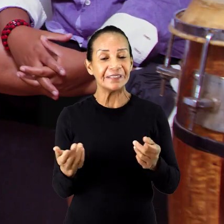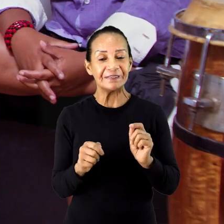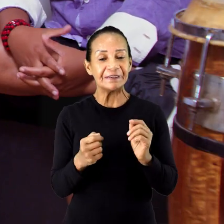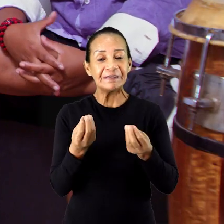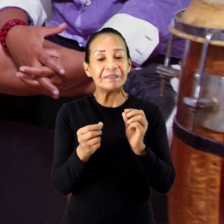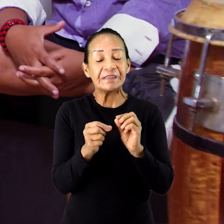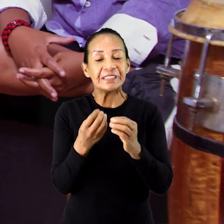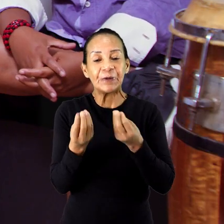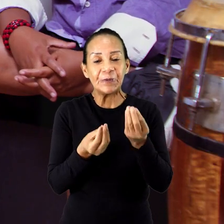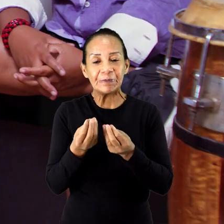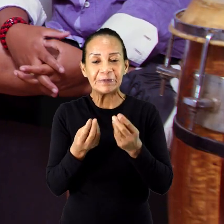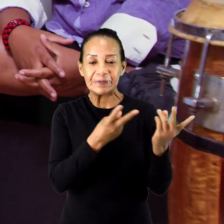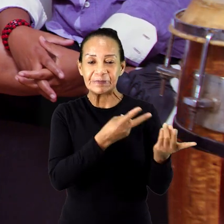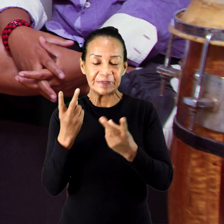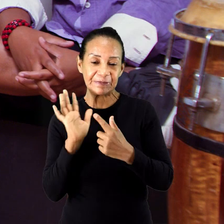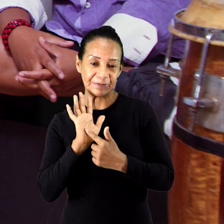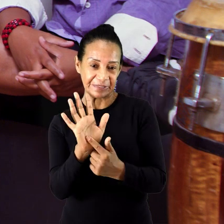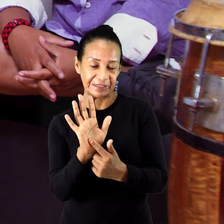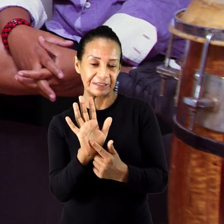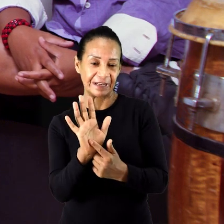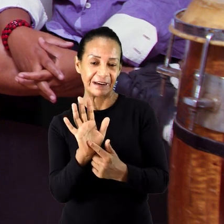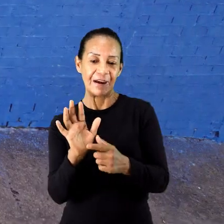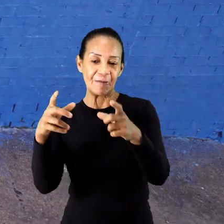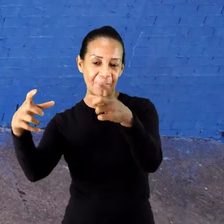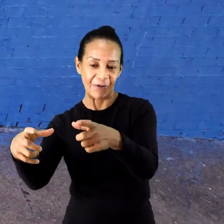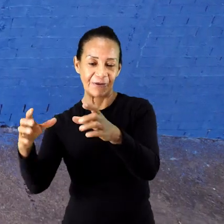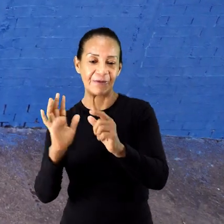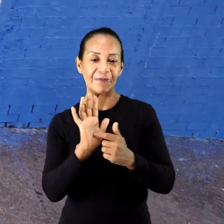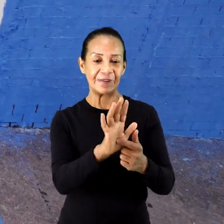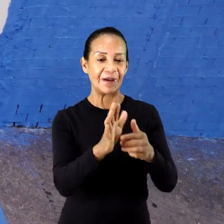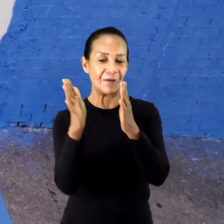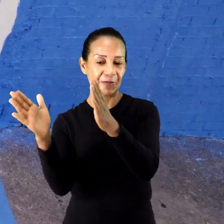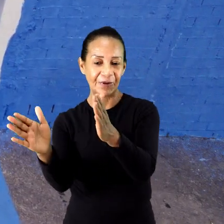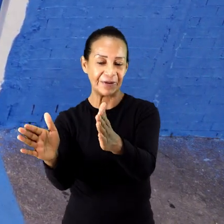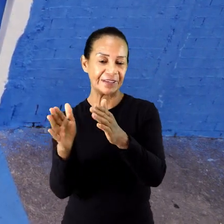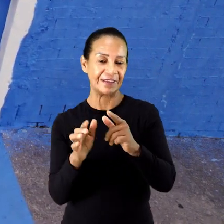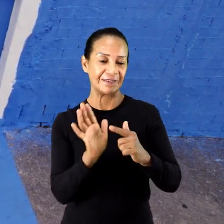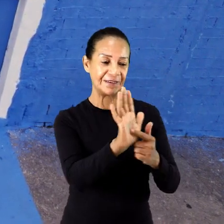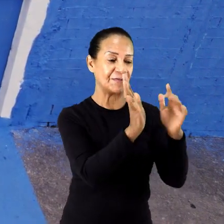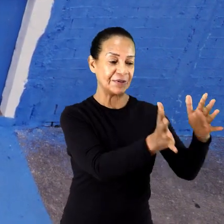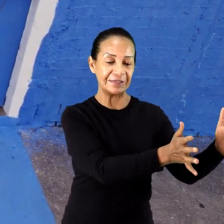né? Então e agora? E sendo convidado para apresentar um bloco aqui, apresentar um bloco ali.